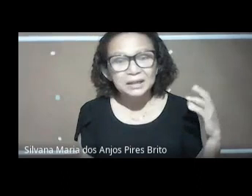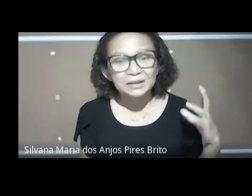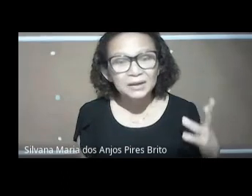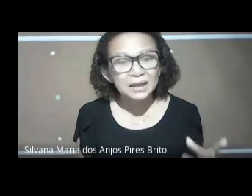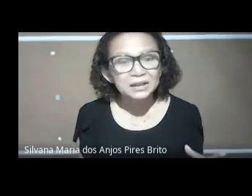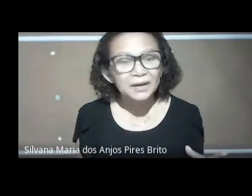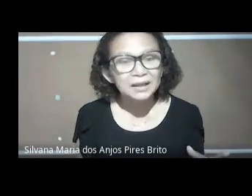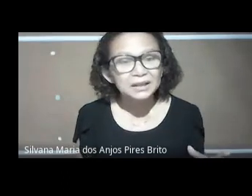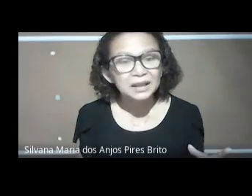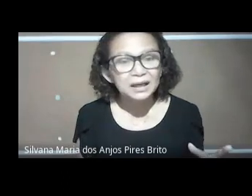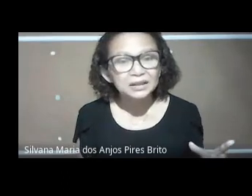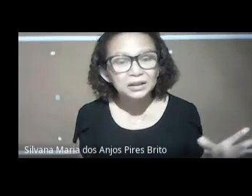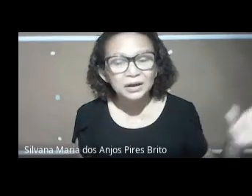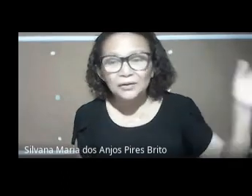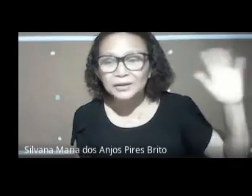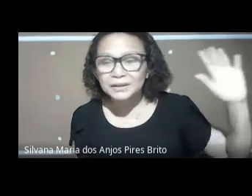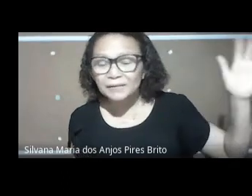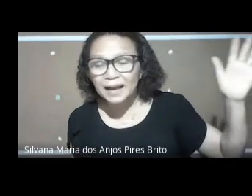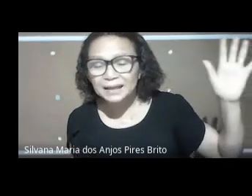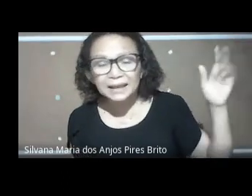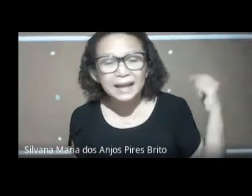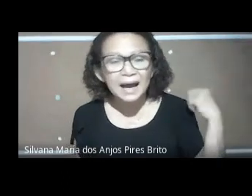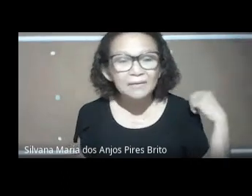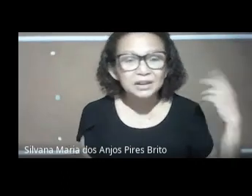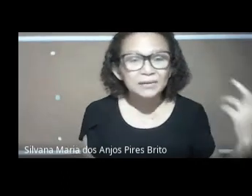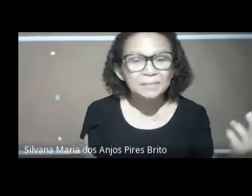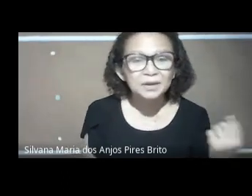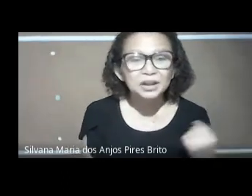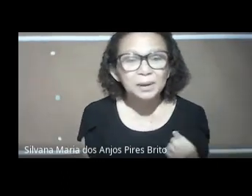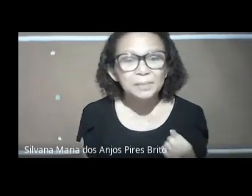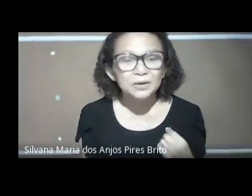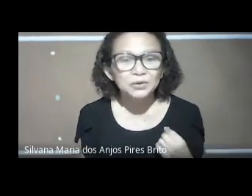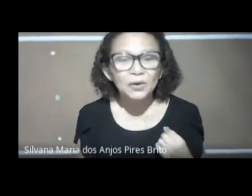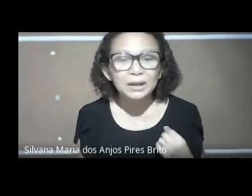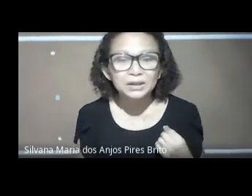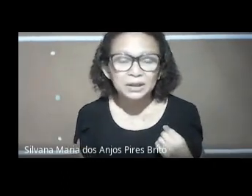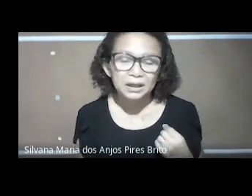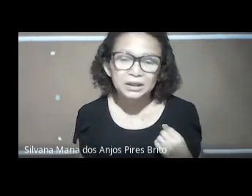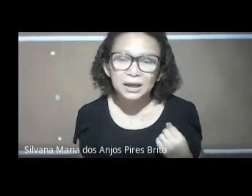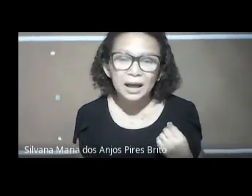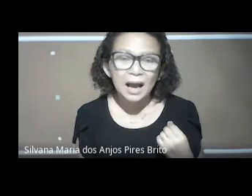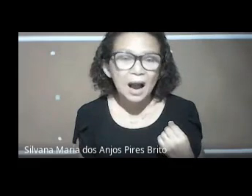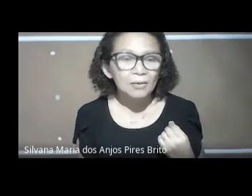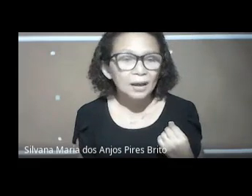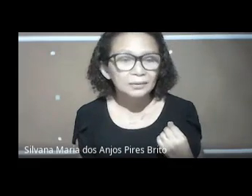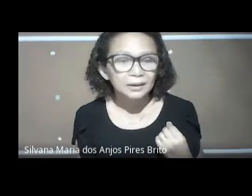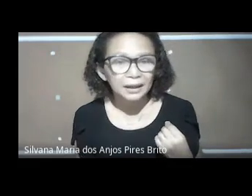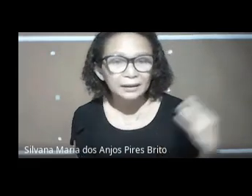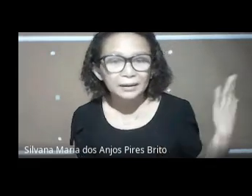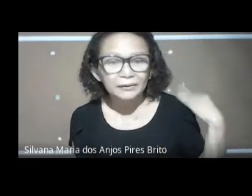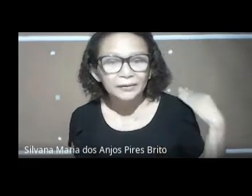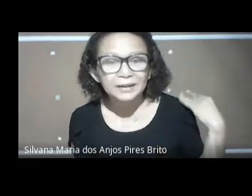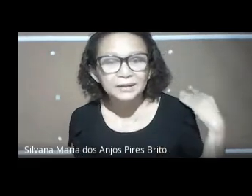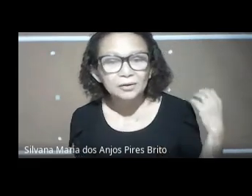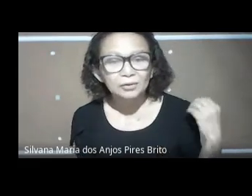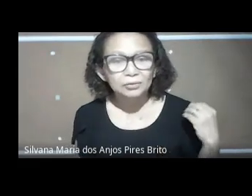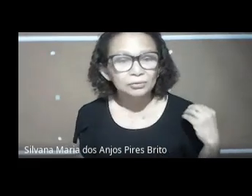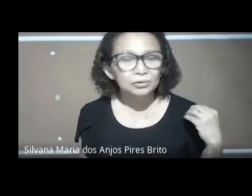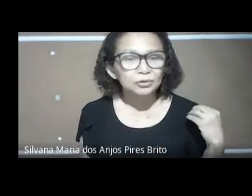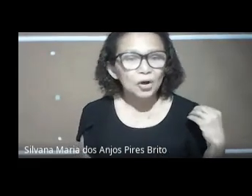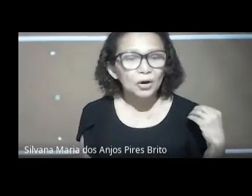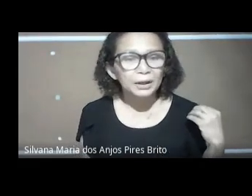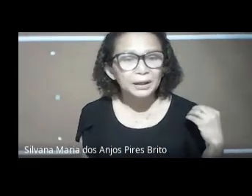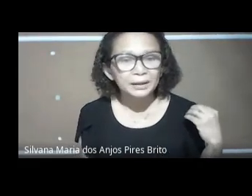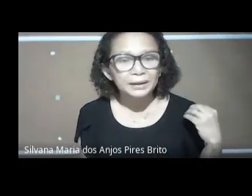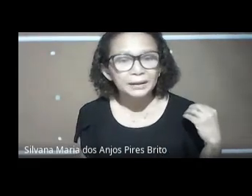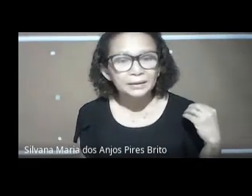levemente. Se você estiver distante, você vai acenar, você vai pedir para a pessoa que esteja ao lado dele fazer